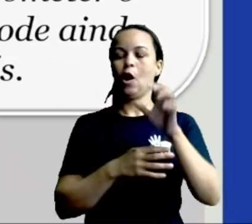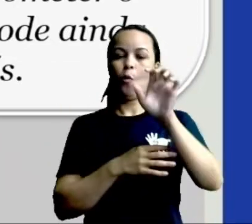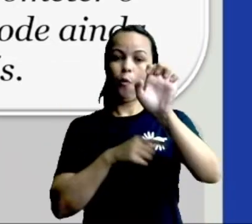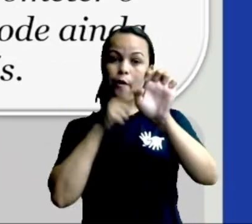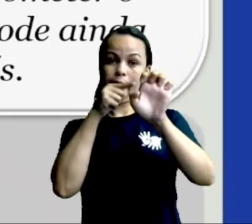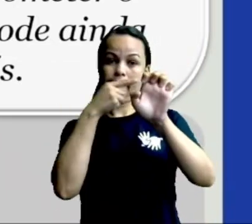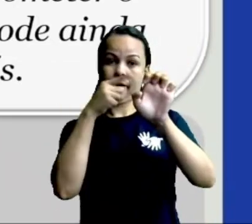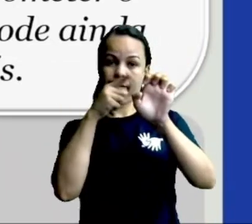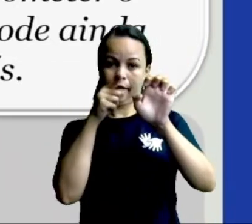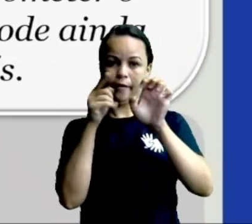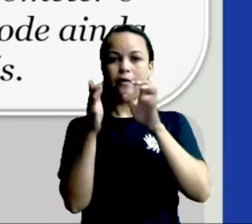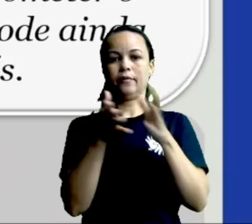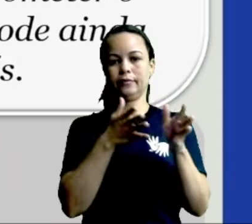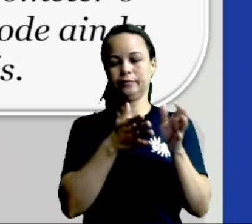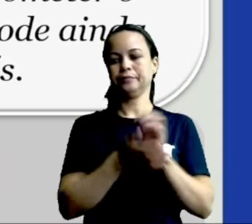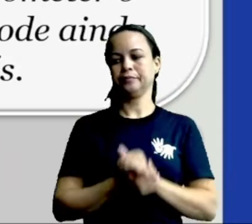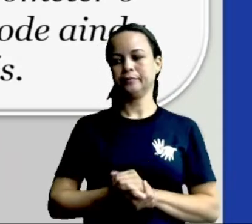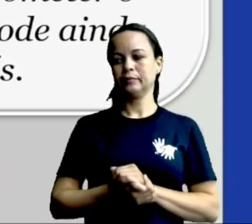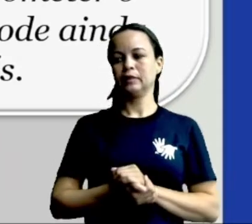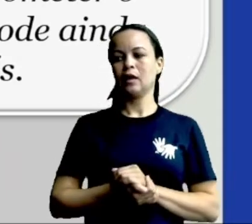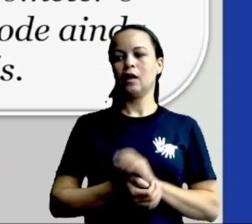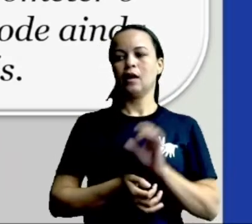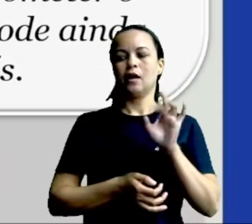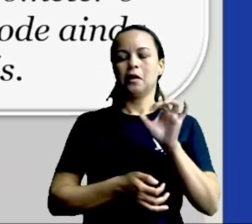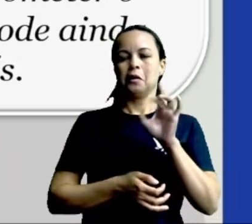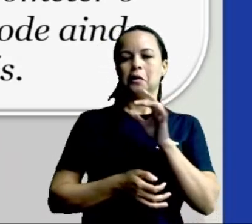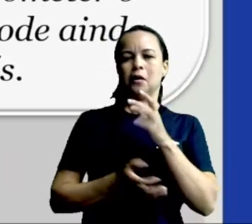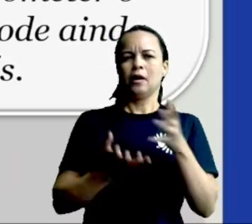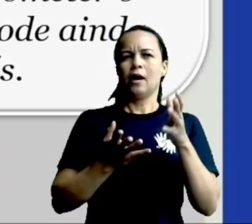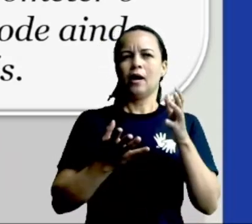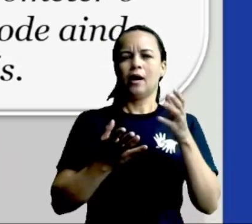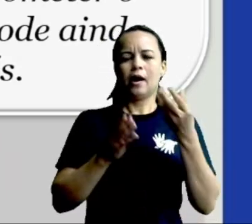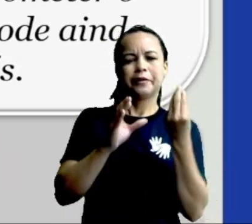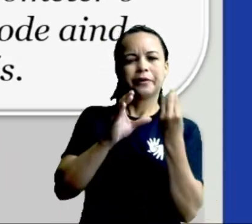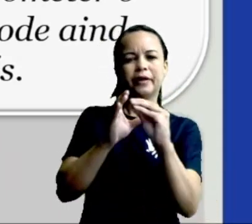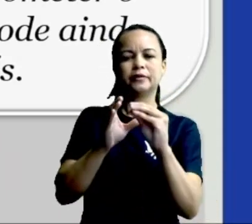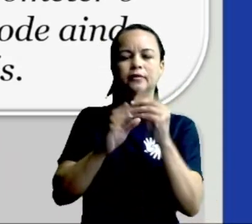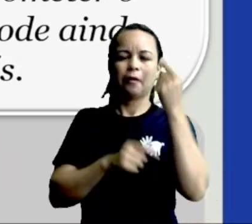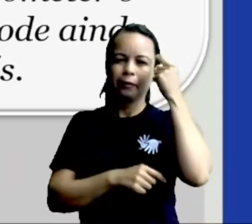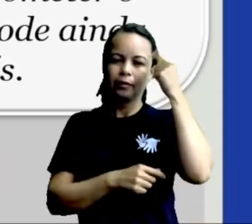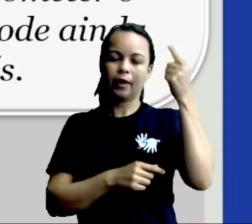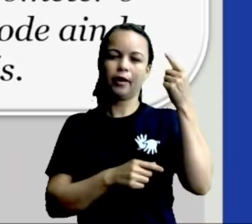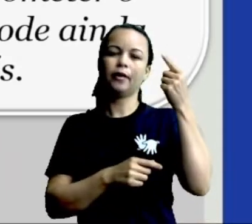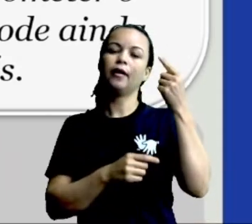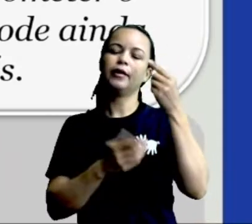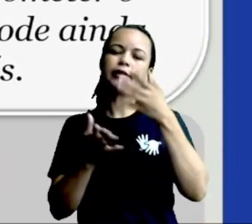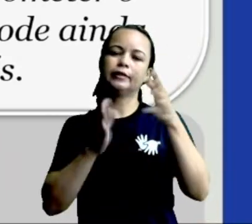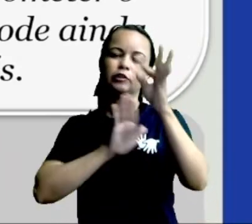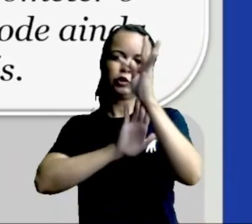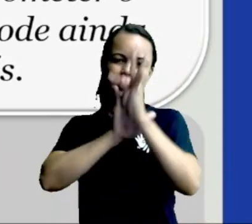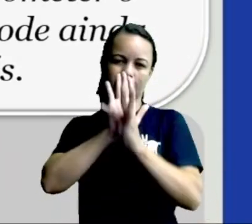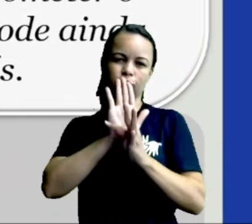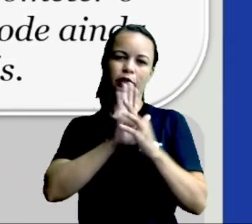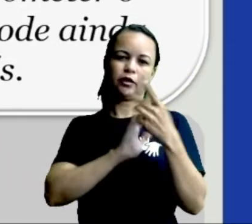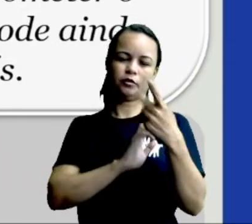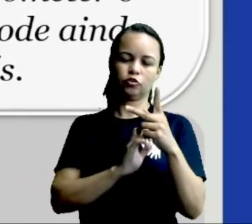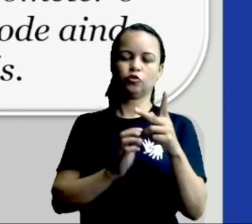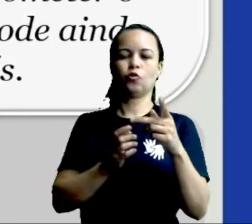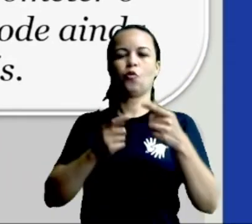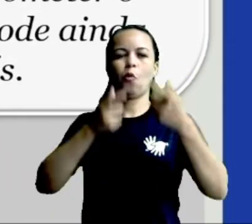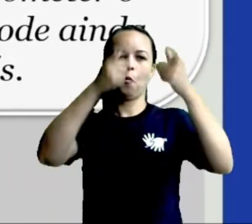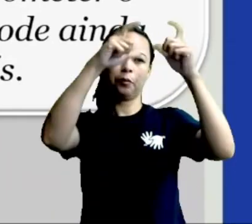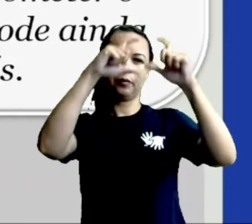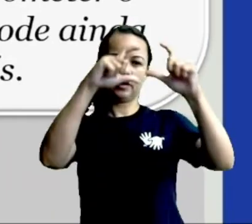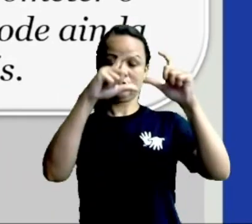uma conjunção, exatamente para acrescentar essa ideia e deixar o teu texto, ó, com o primeiro